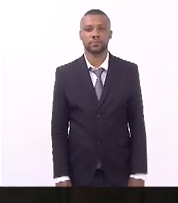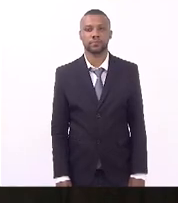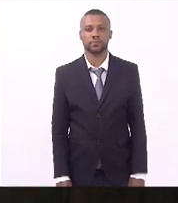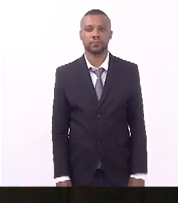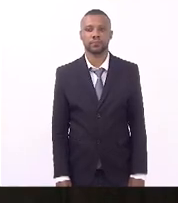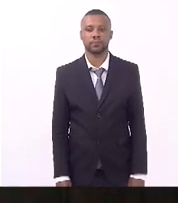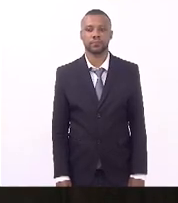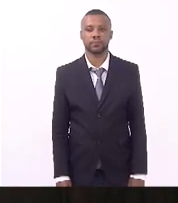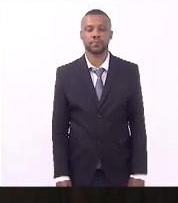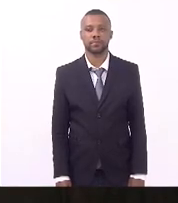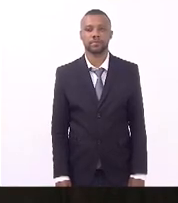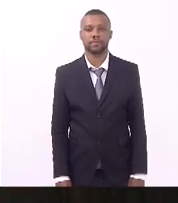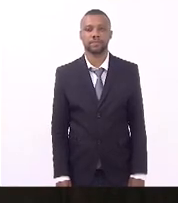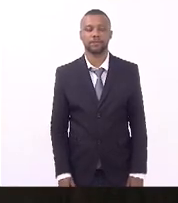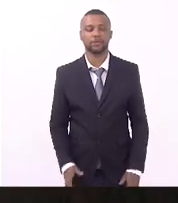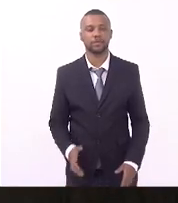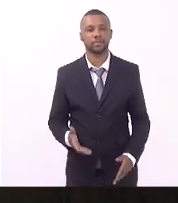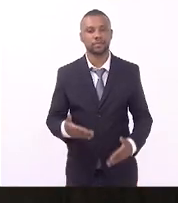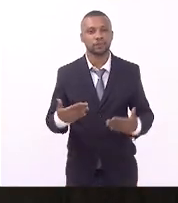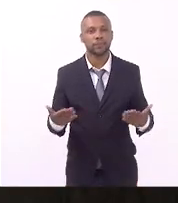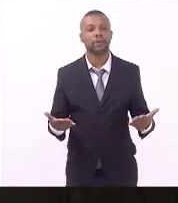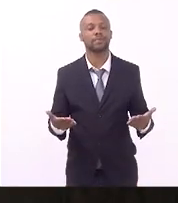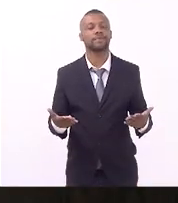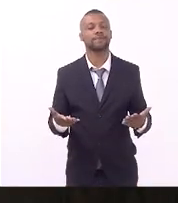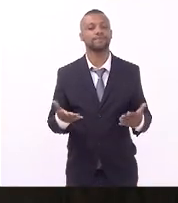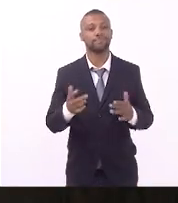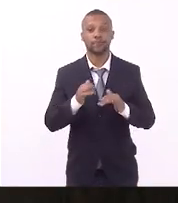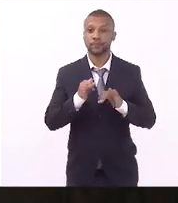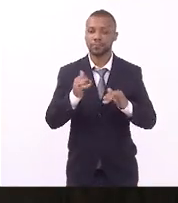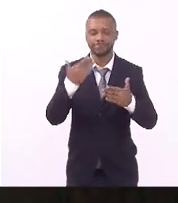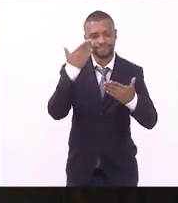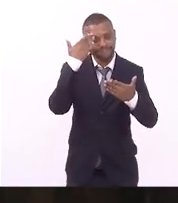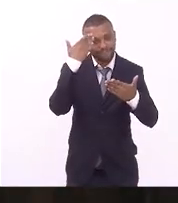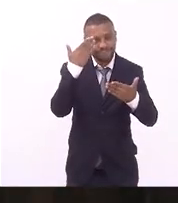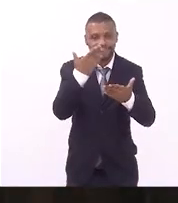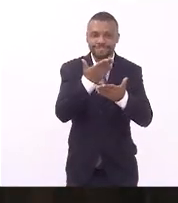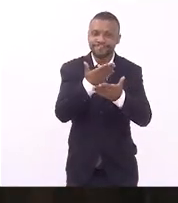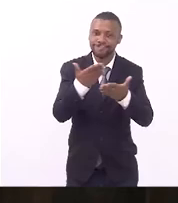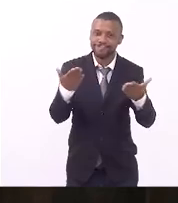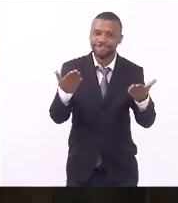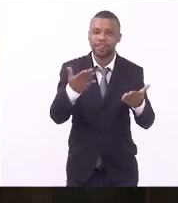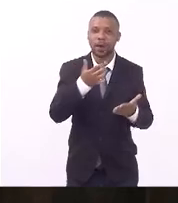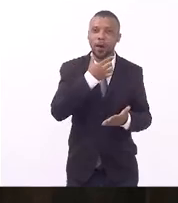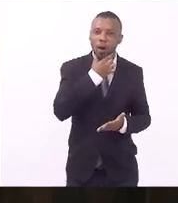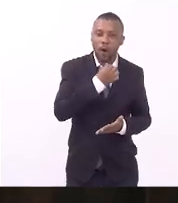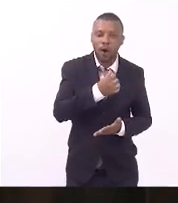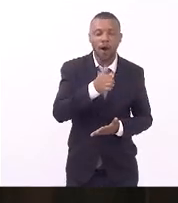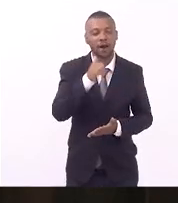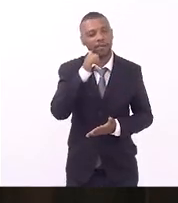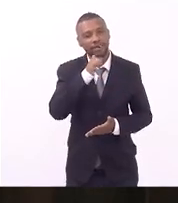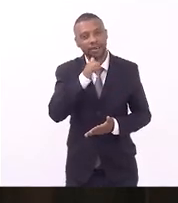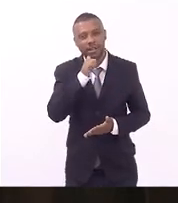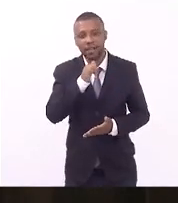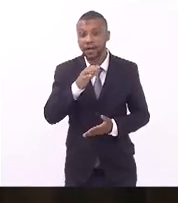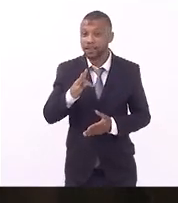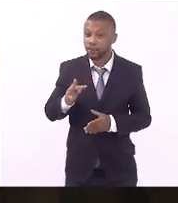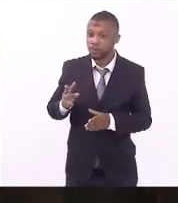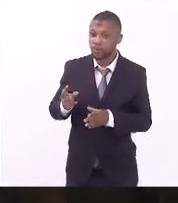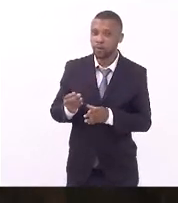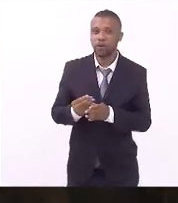Bom, agradecendo a todos e todas e todes que